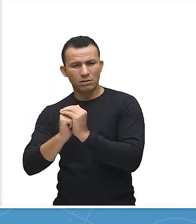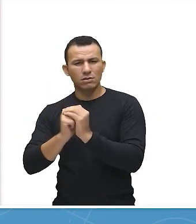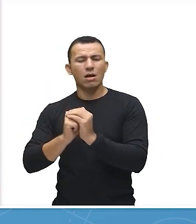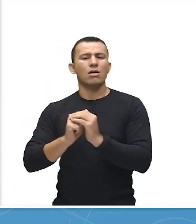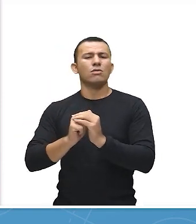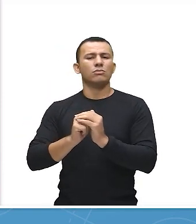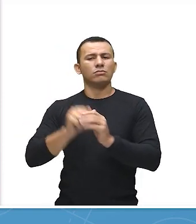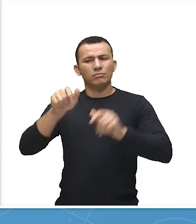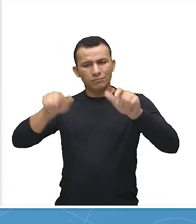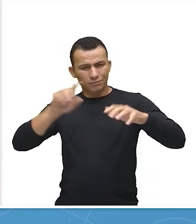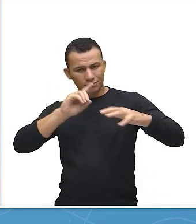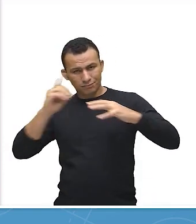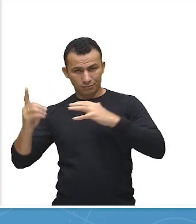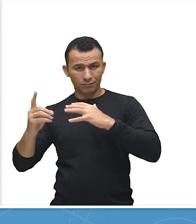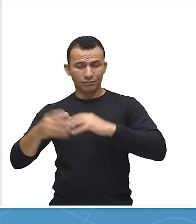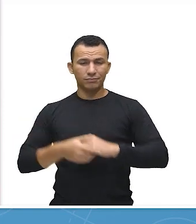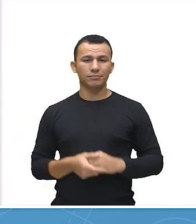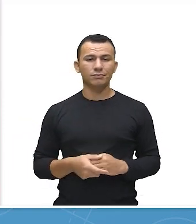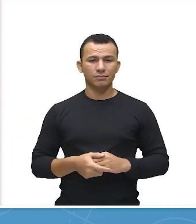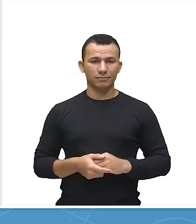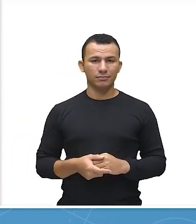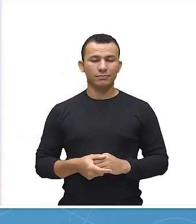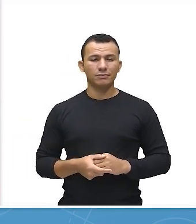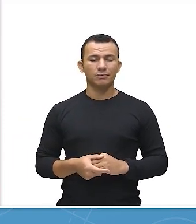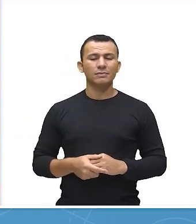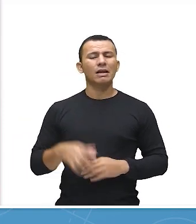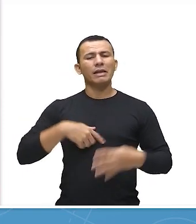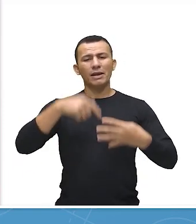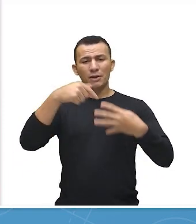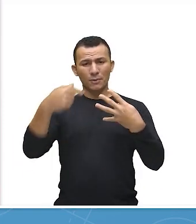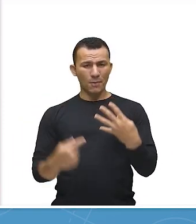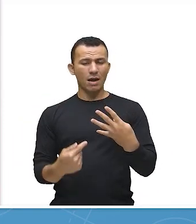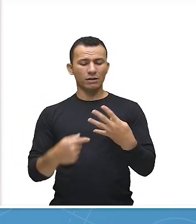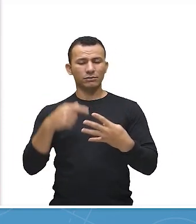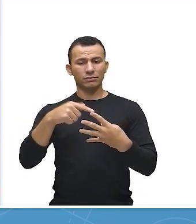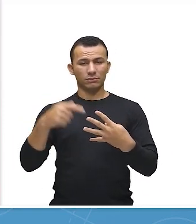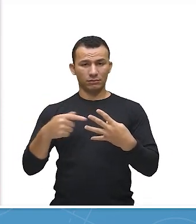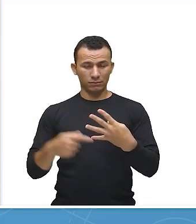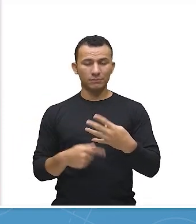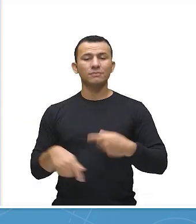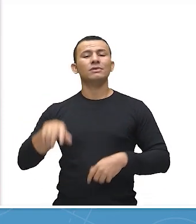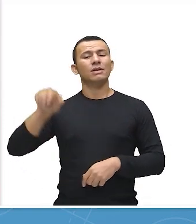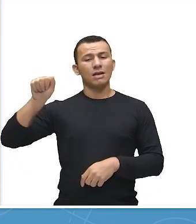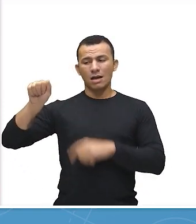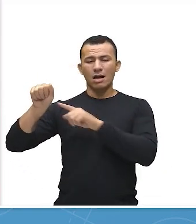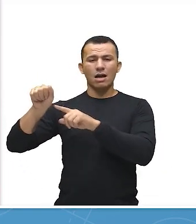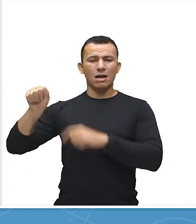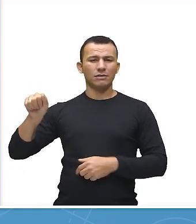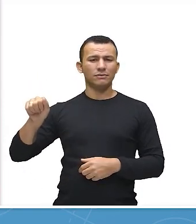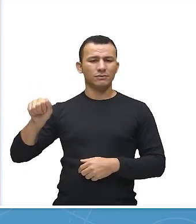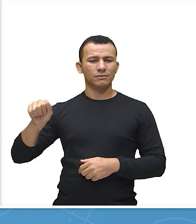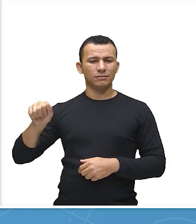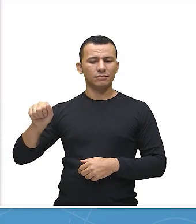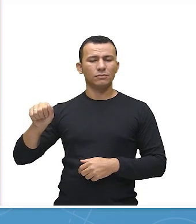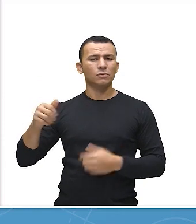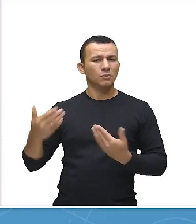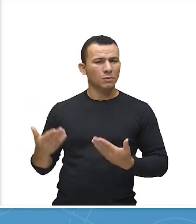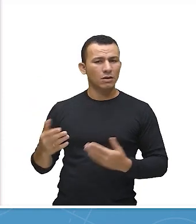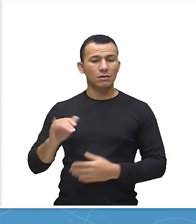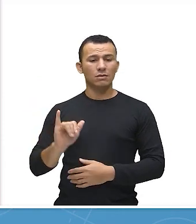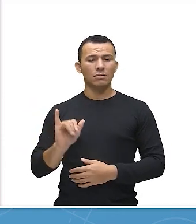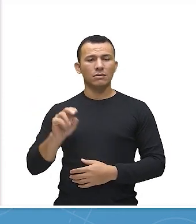e ele foi passado, né, por tradição oral para outras gerações, tá bom? Vamos ver a